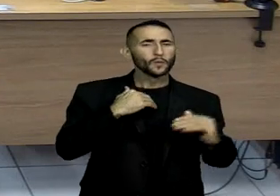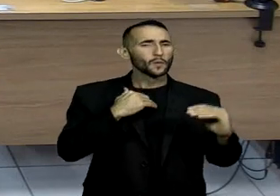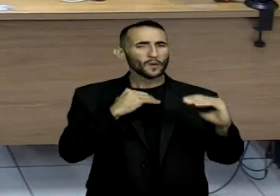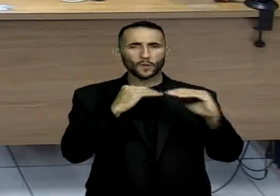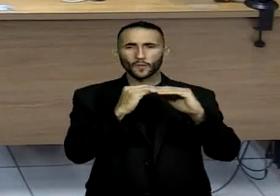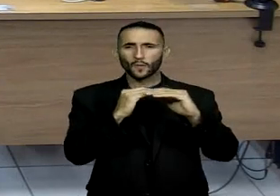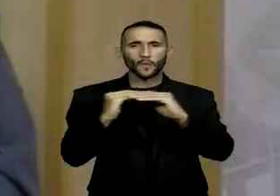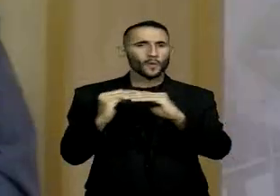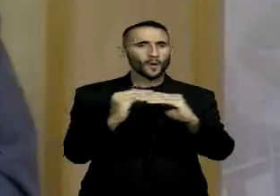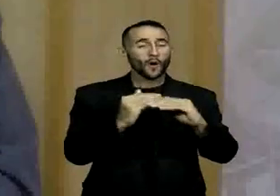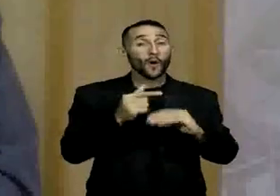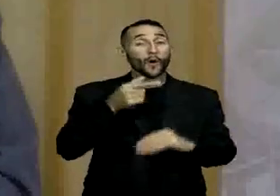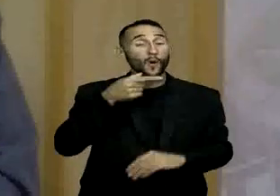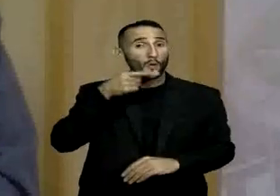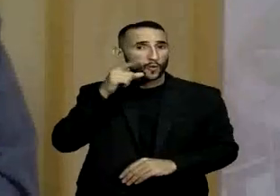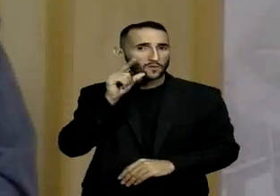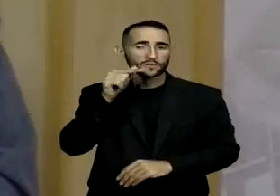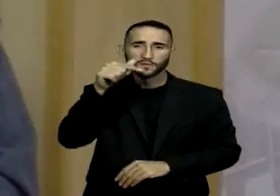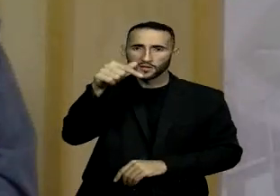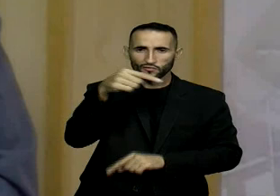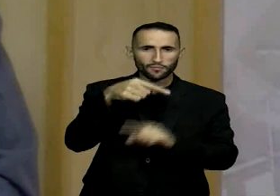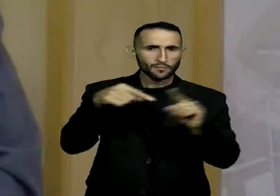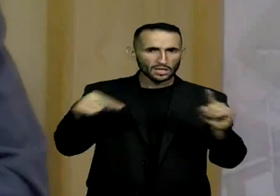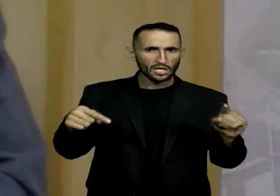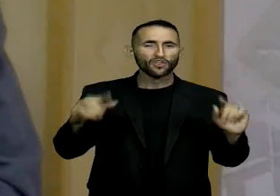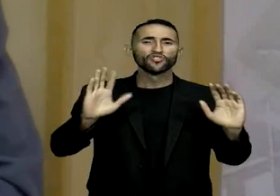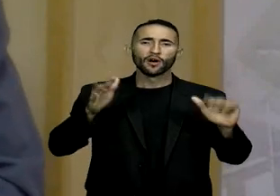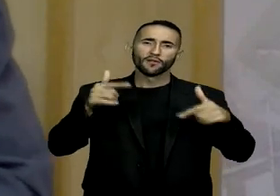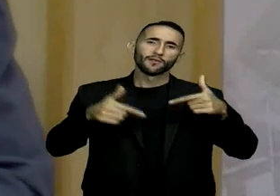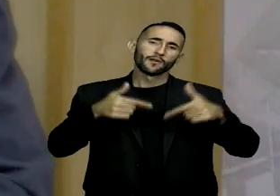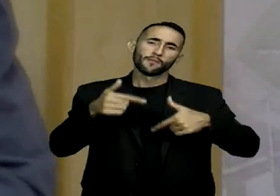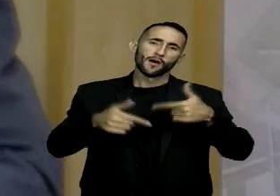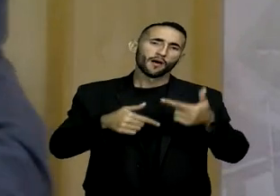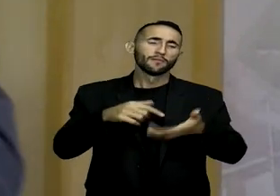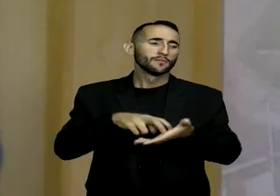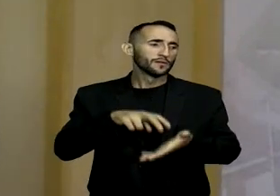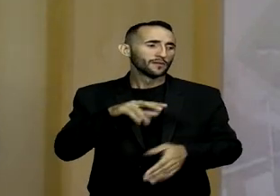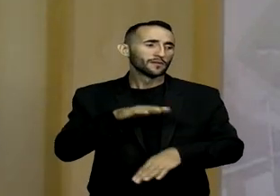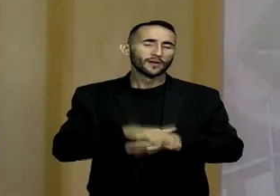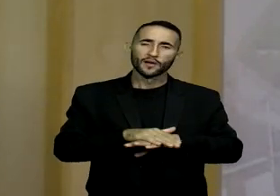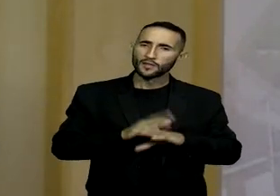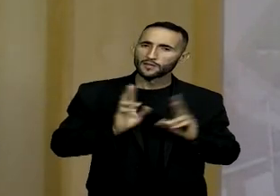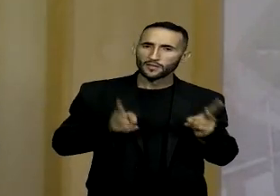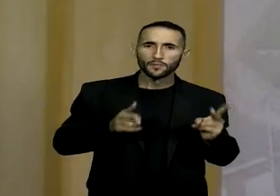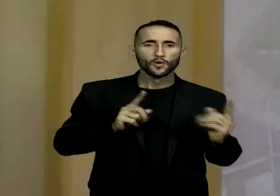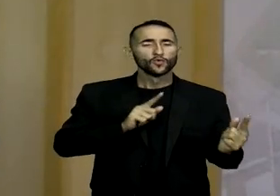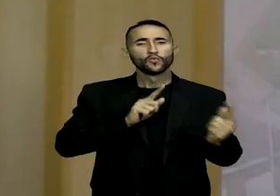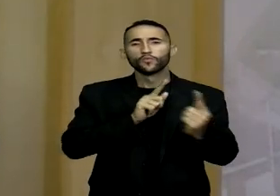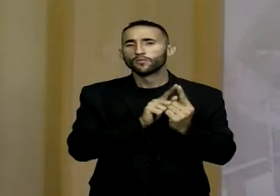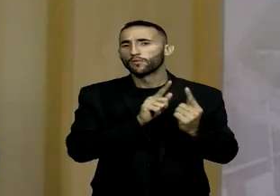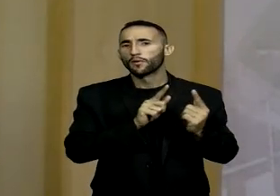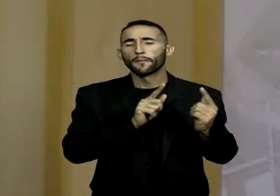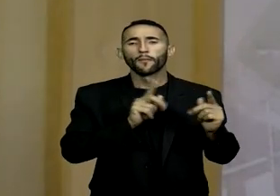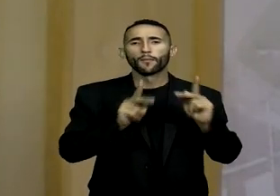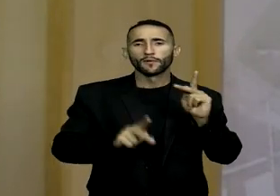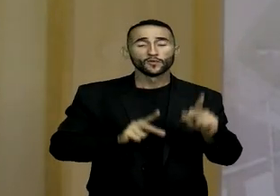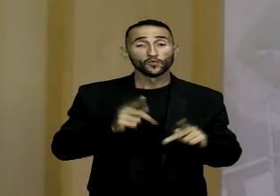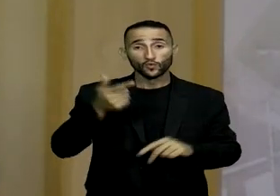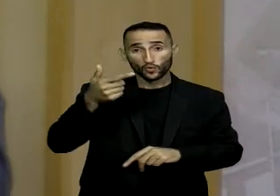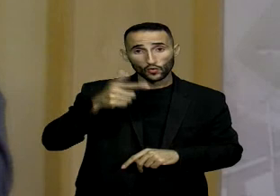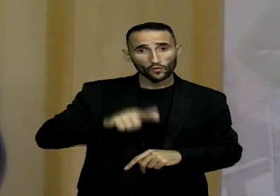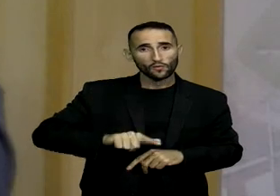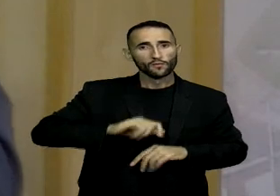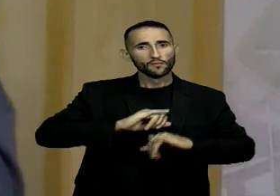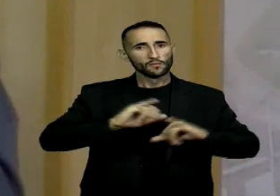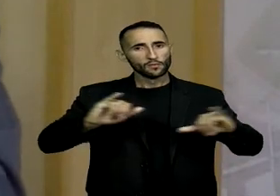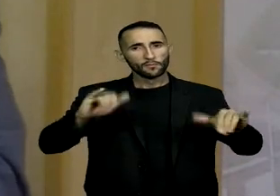lá, 7:30 da manhã, a gente estava na rua já, né, fazendo nosso trabalho, atendendo as necessidades do povo, e só te agradecer mais uma vez, e que